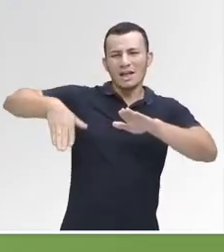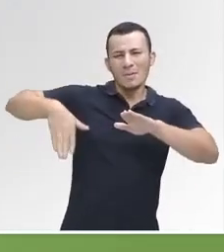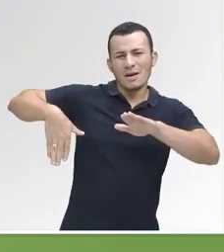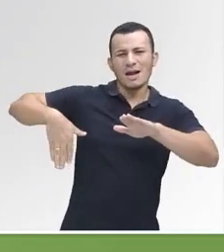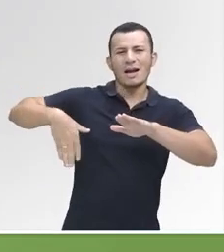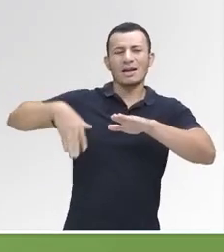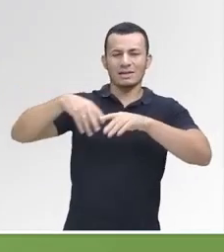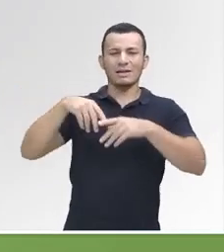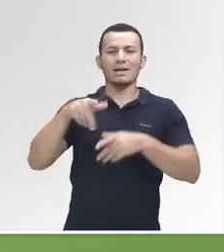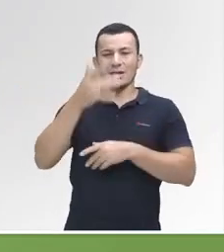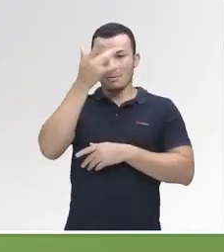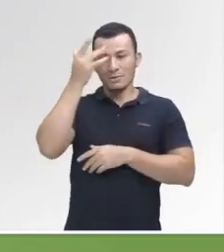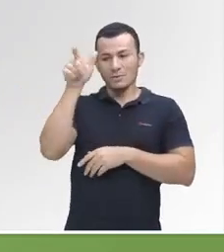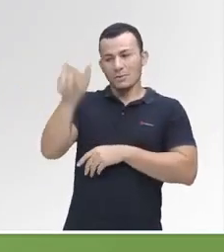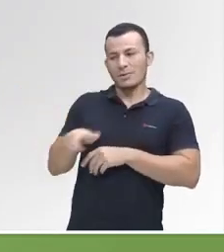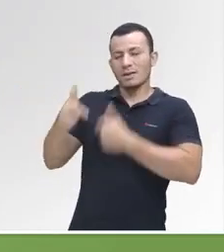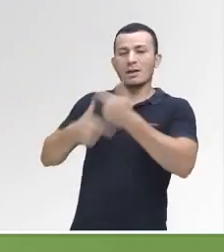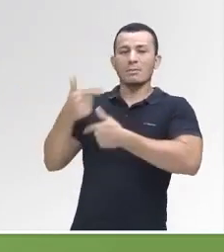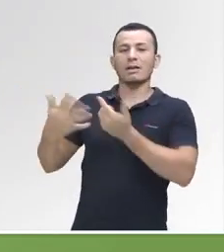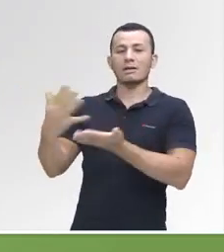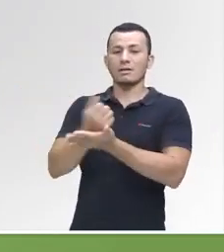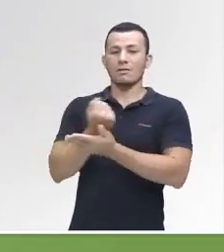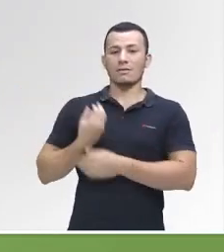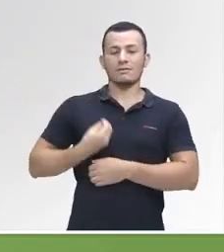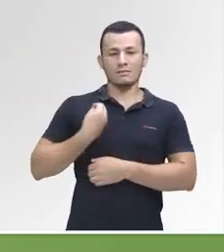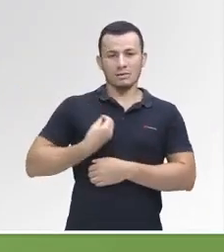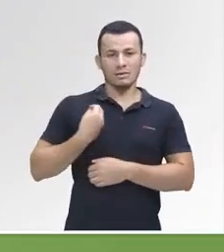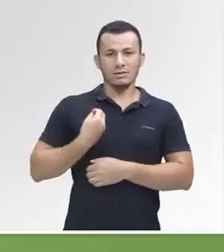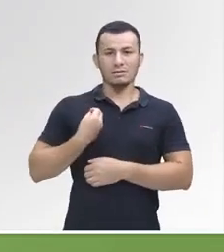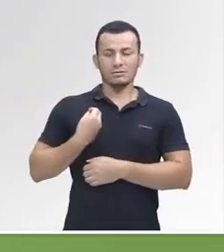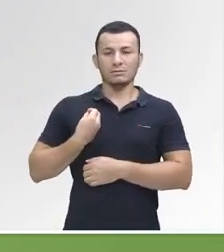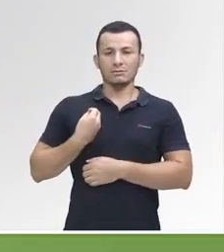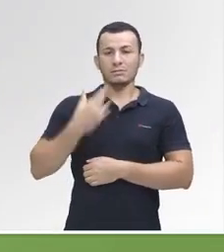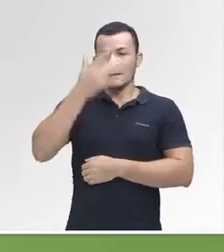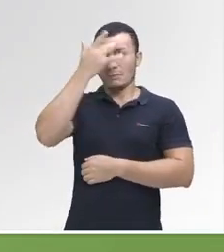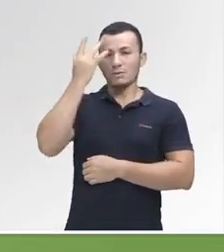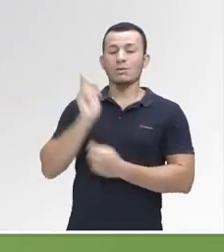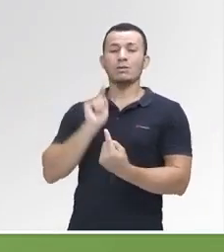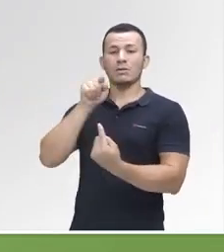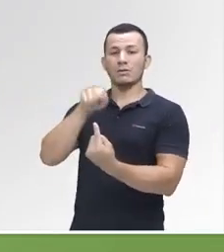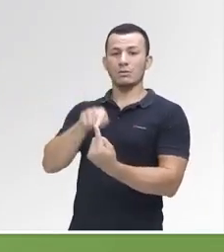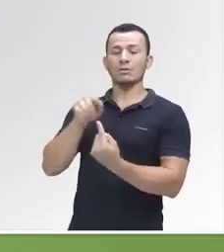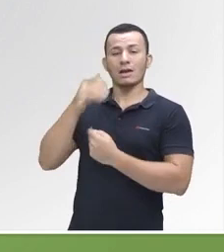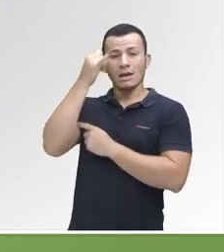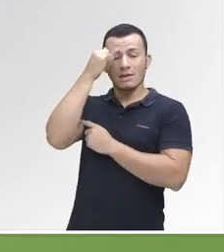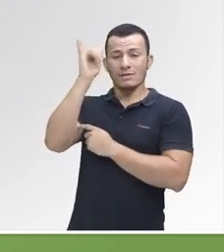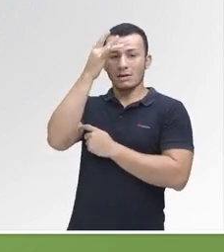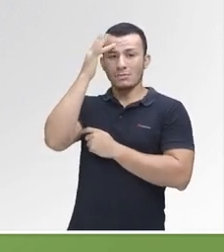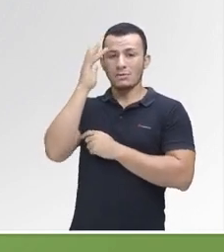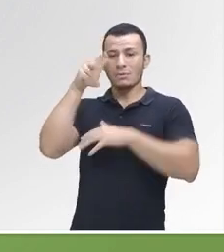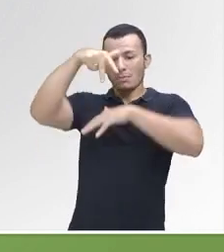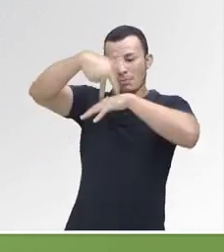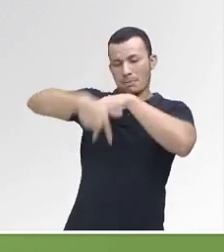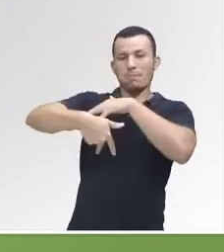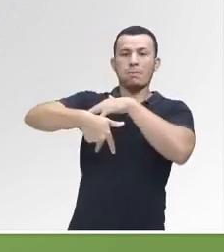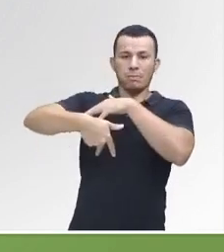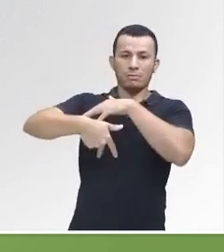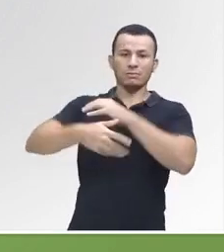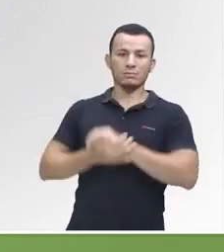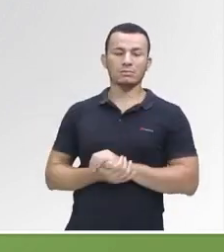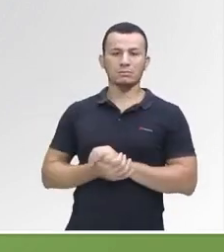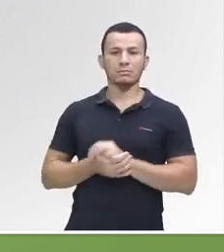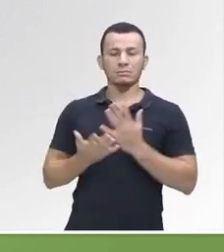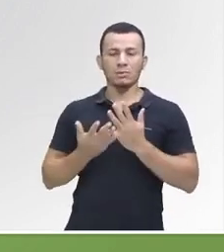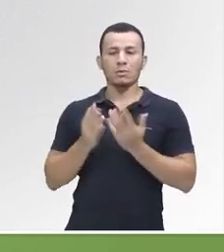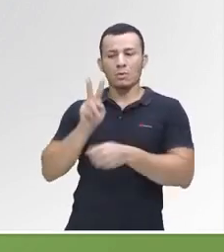os salva-vidas. É um indivíduo que tem o objetivo de evitar o afogamento e assim preservar